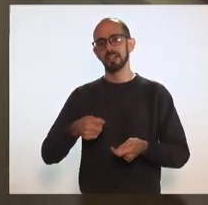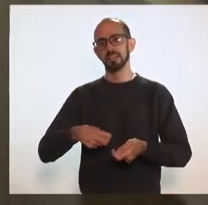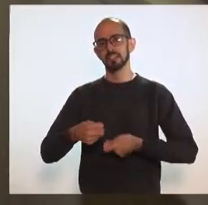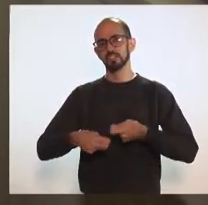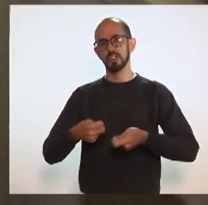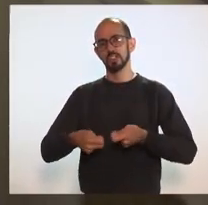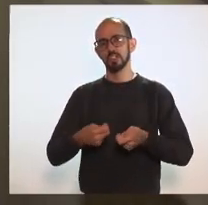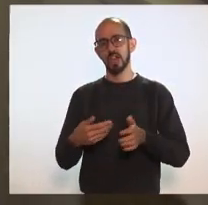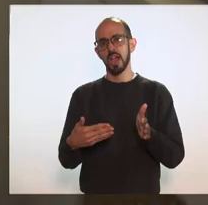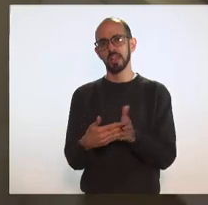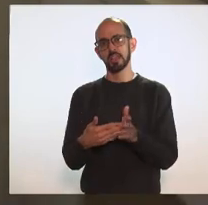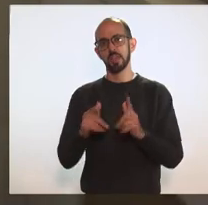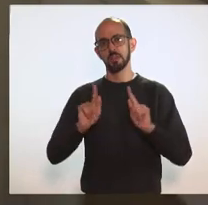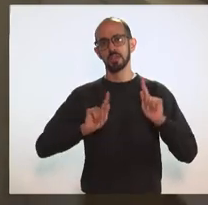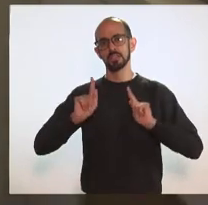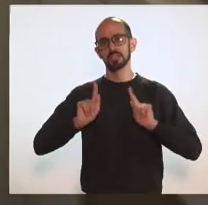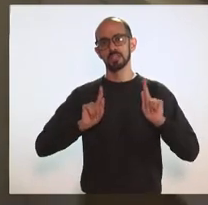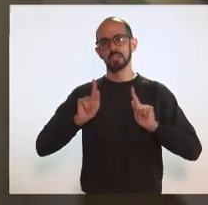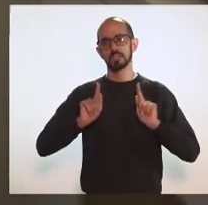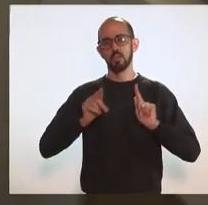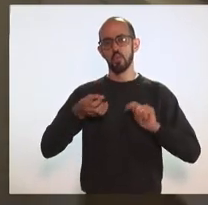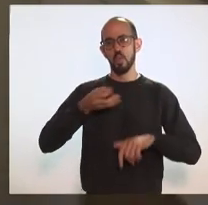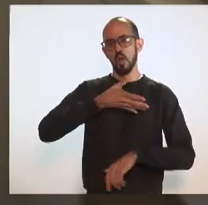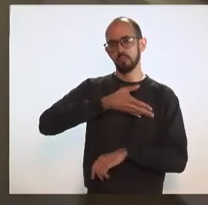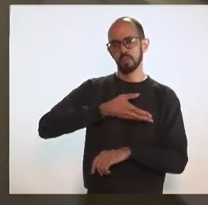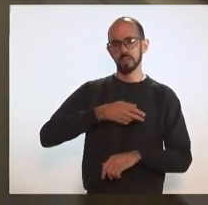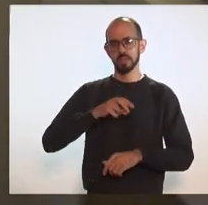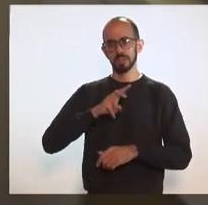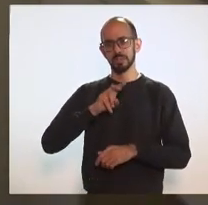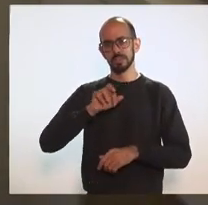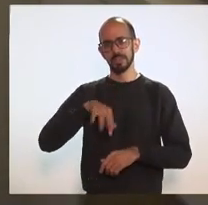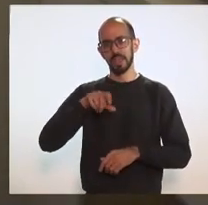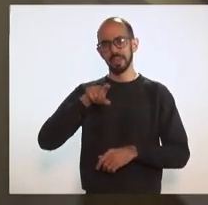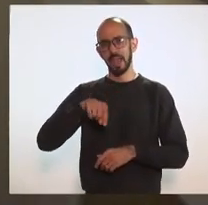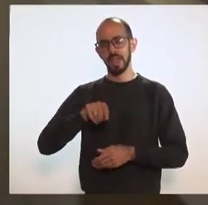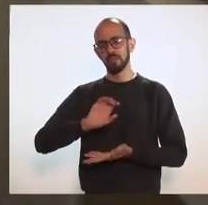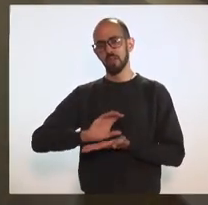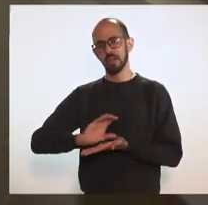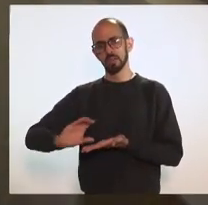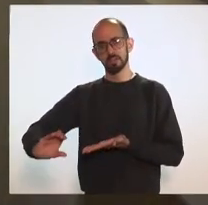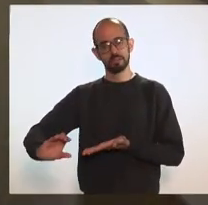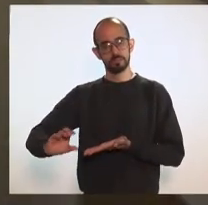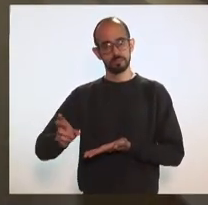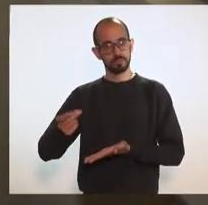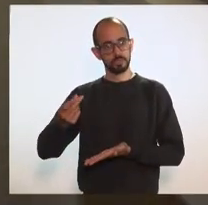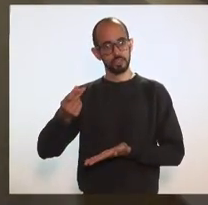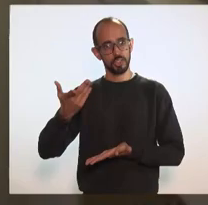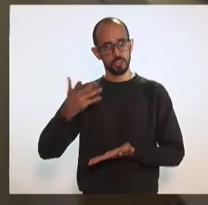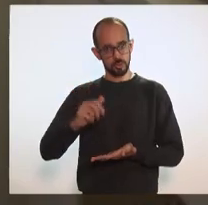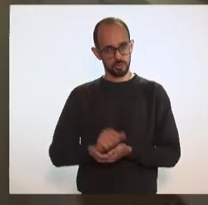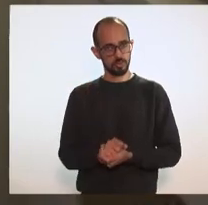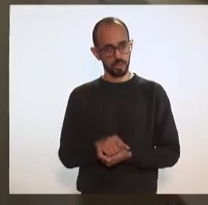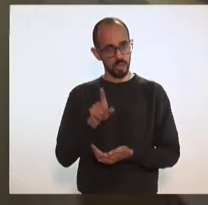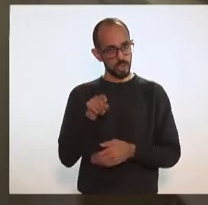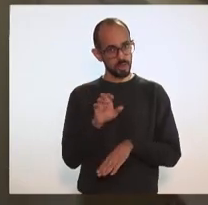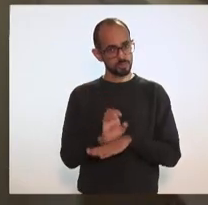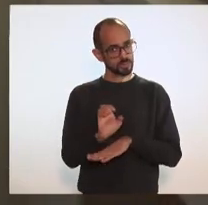licitação quem é que vai juntar dinheiro Esse é o Estado está caminhando